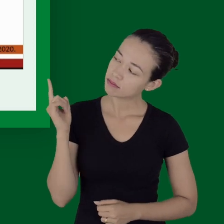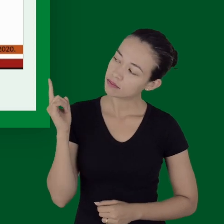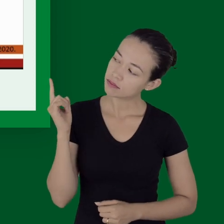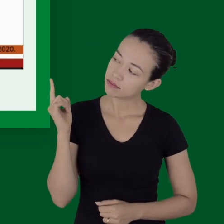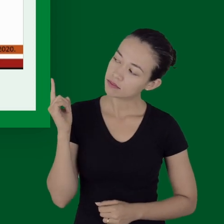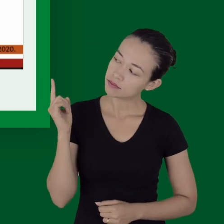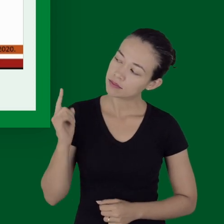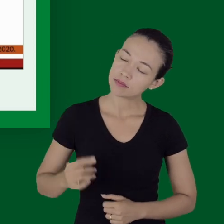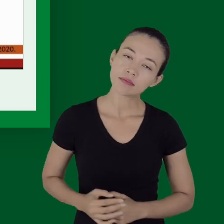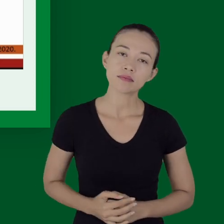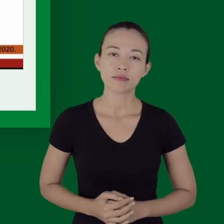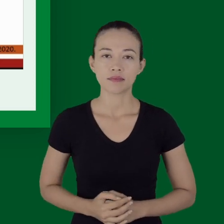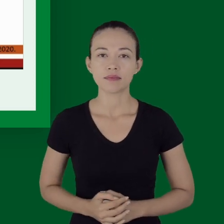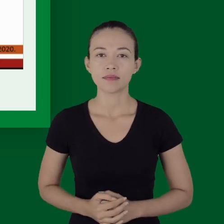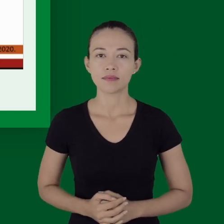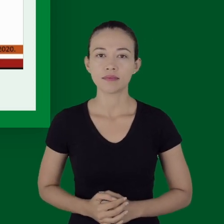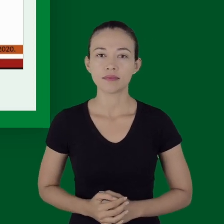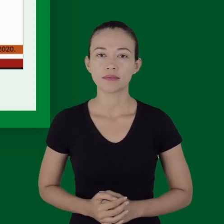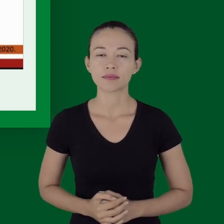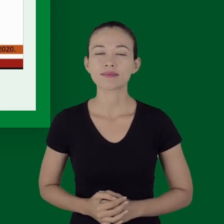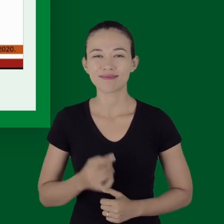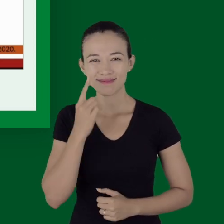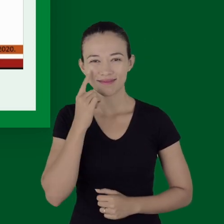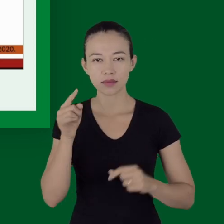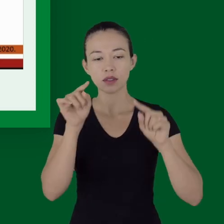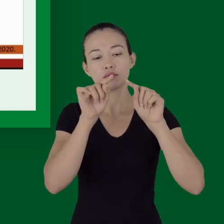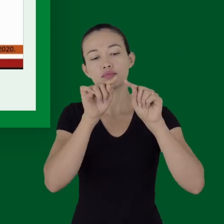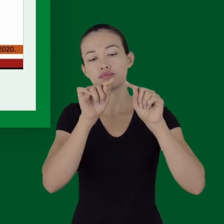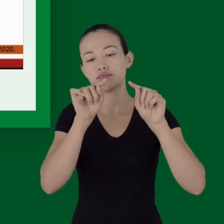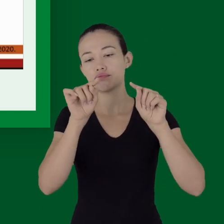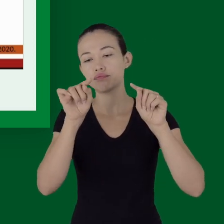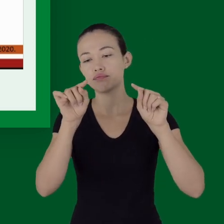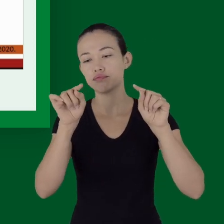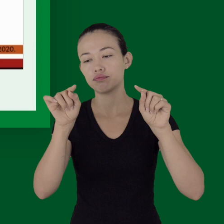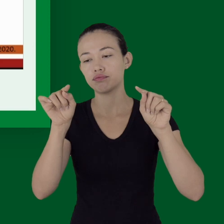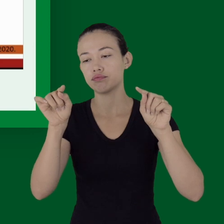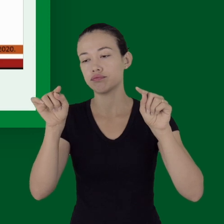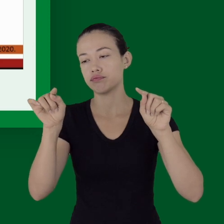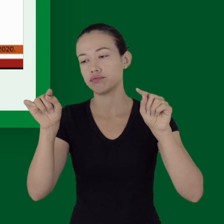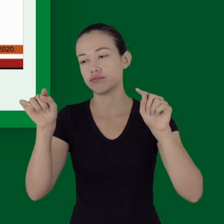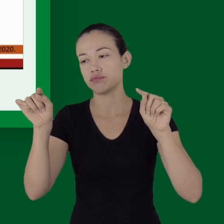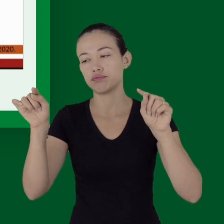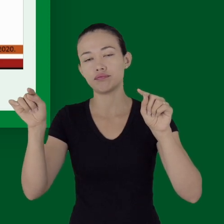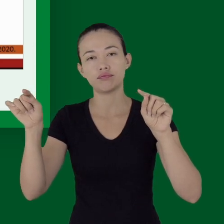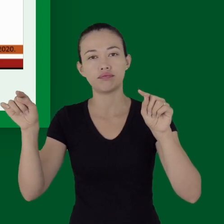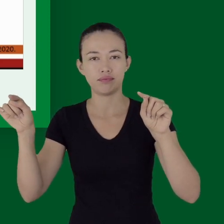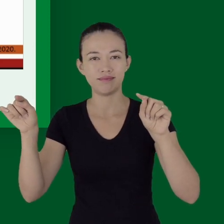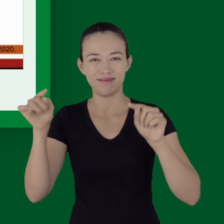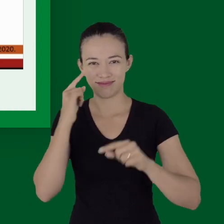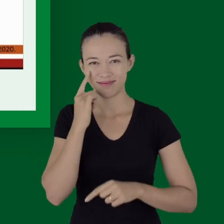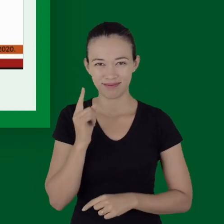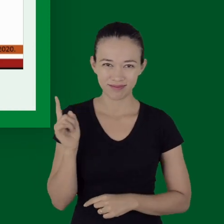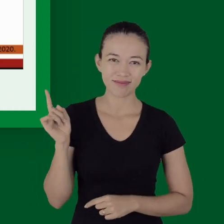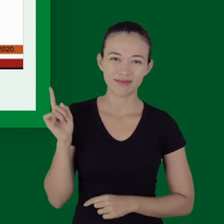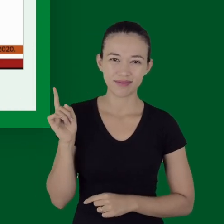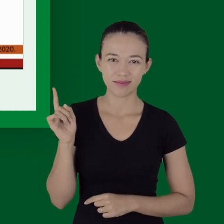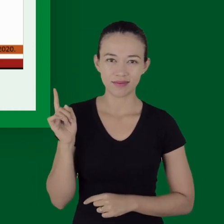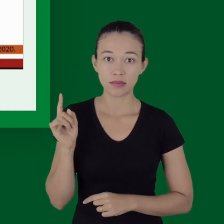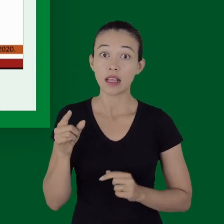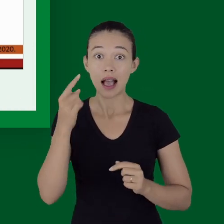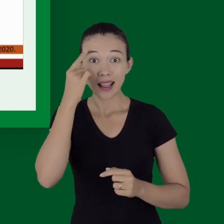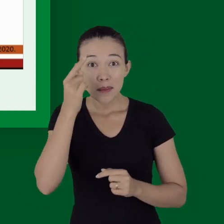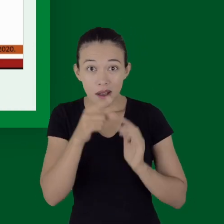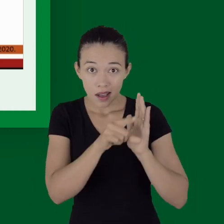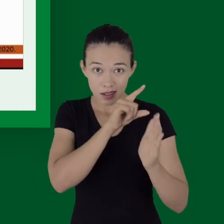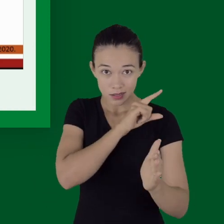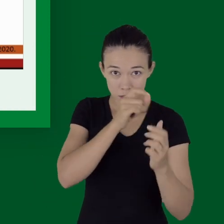né? A sistolia é o traçado isoelétrico, é o eletrocardiograma, então é a linha reta. A gente tem que fazer o diagnóstico diferencial com a